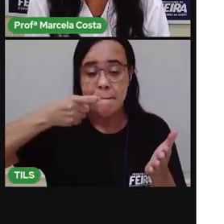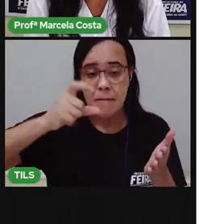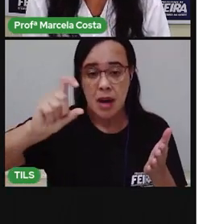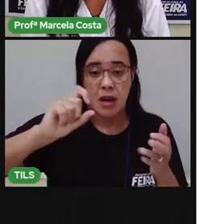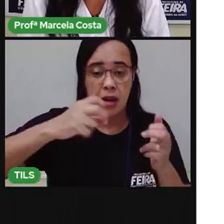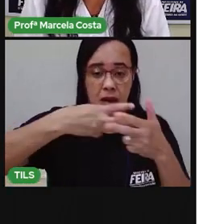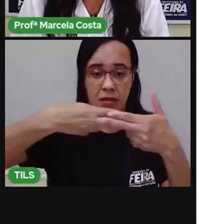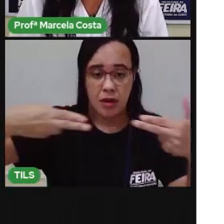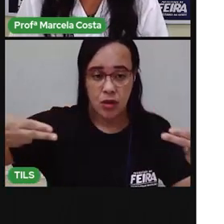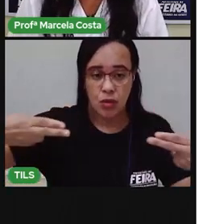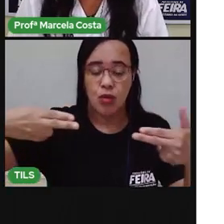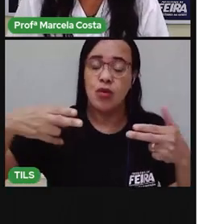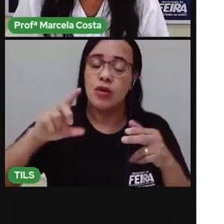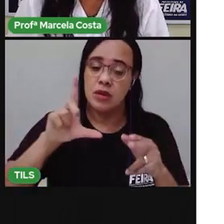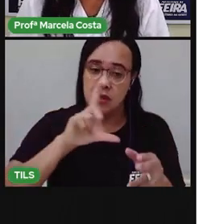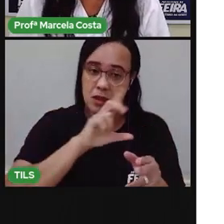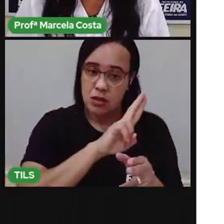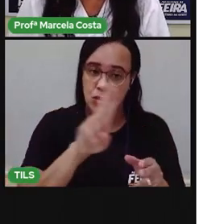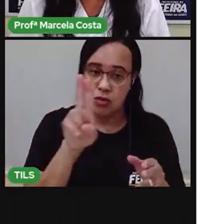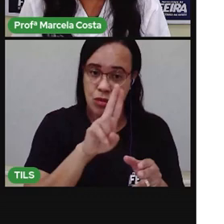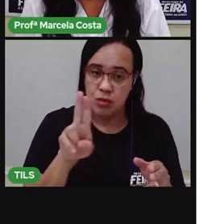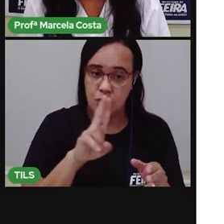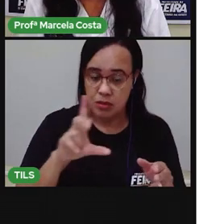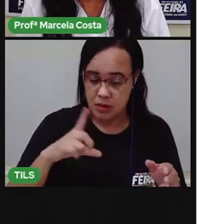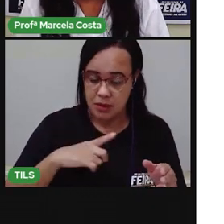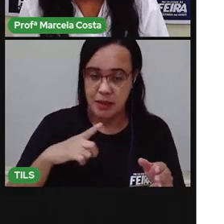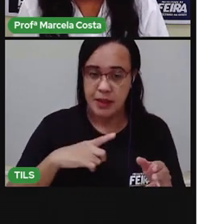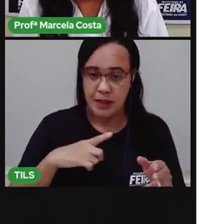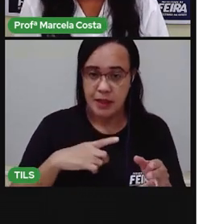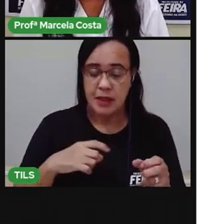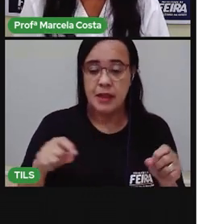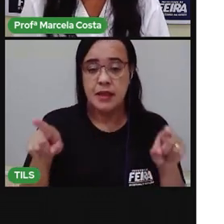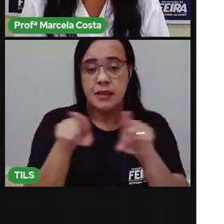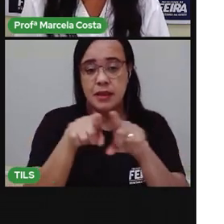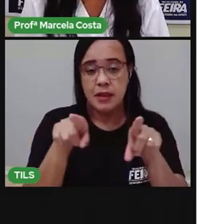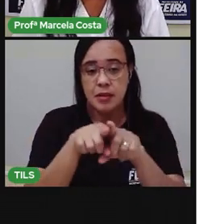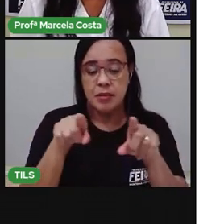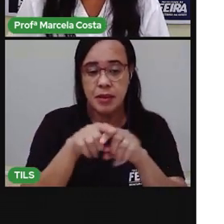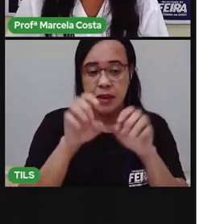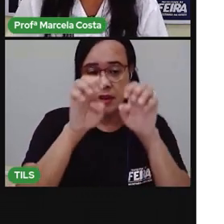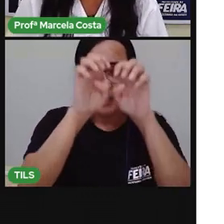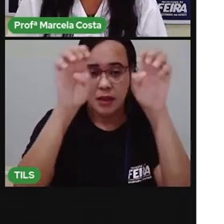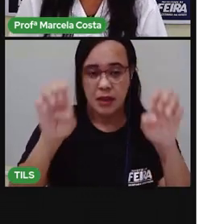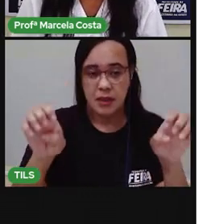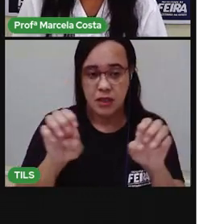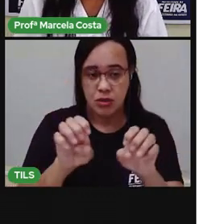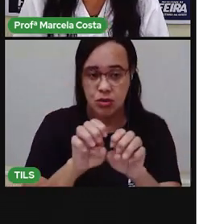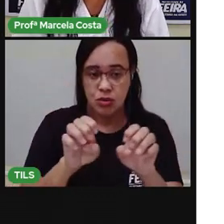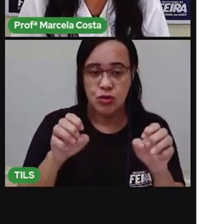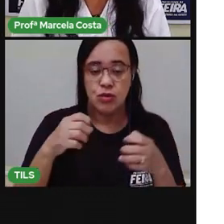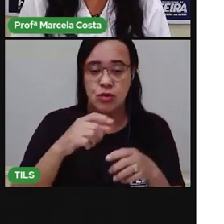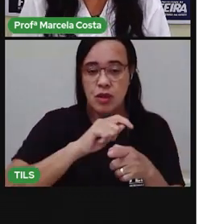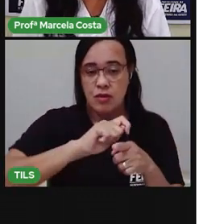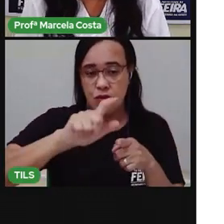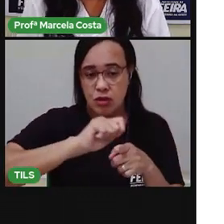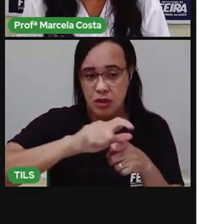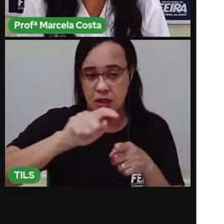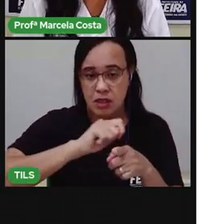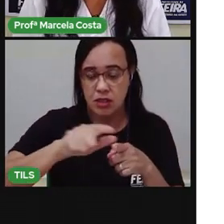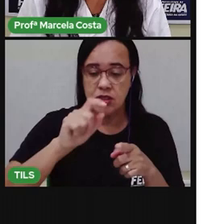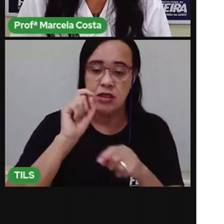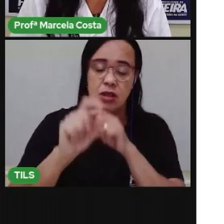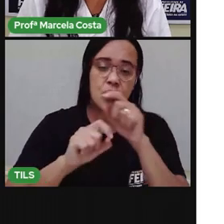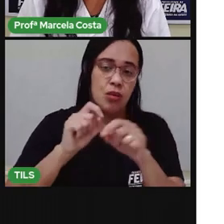produtos. Você vai também reconhecer a estrutura fonética de algumas palavras, identificando som